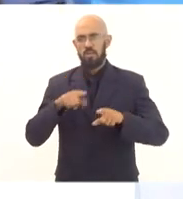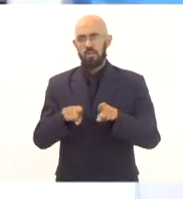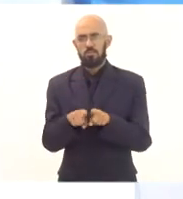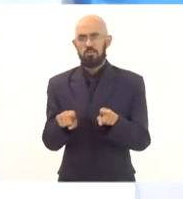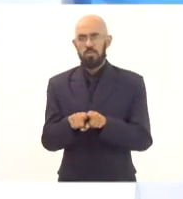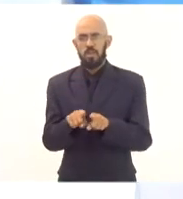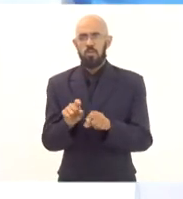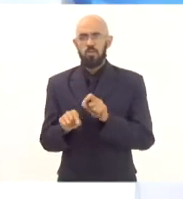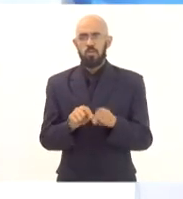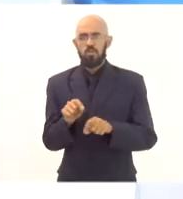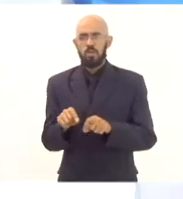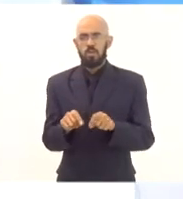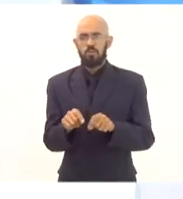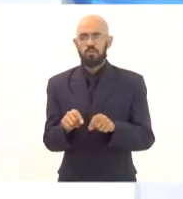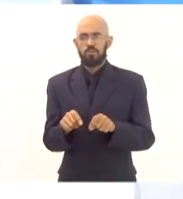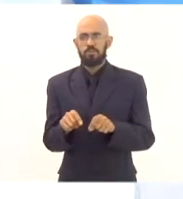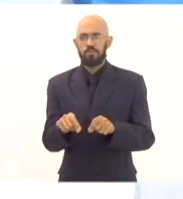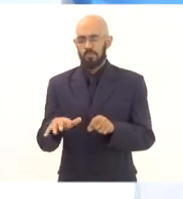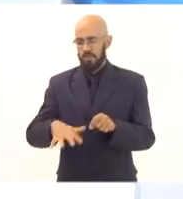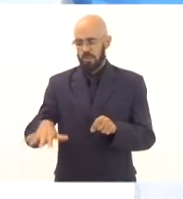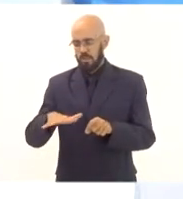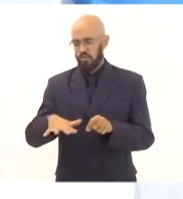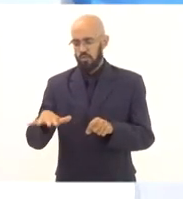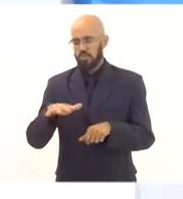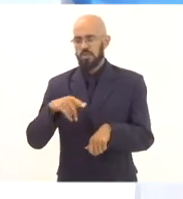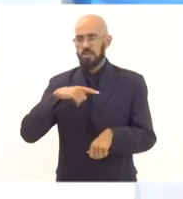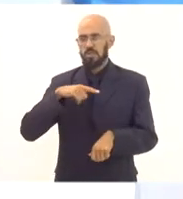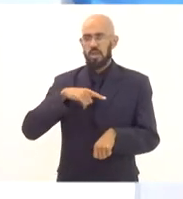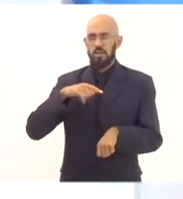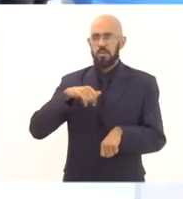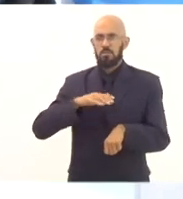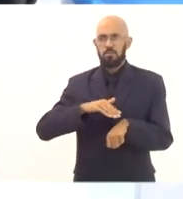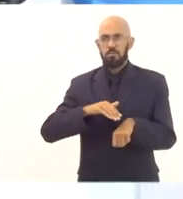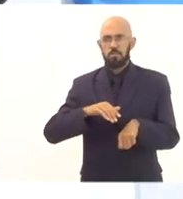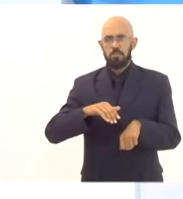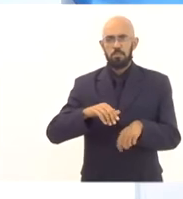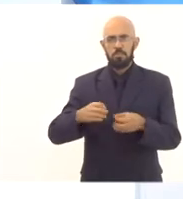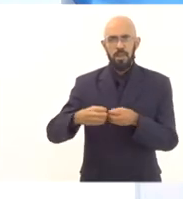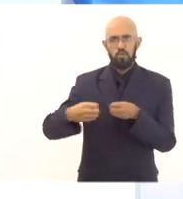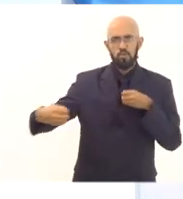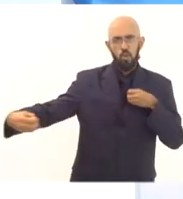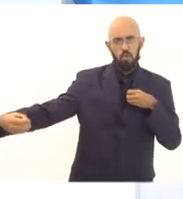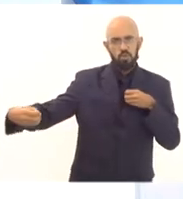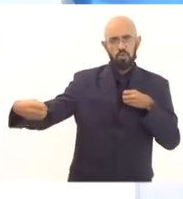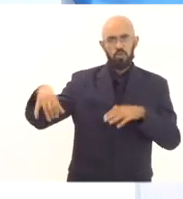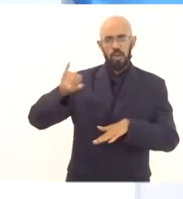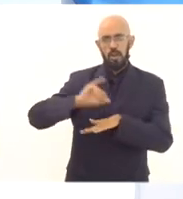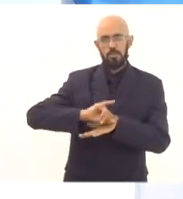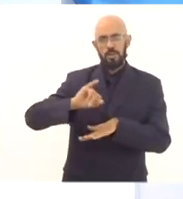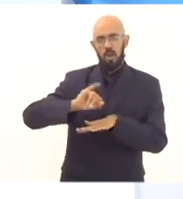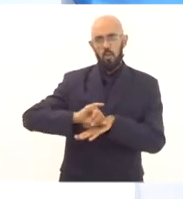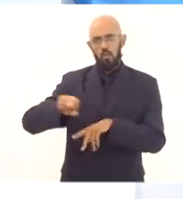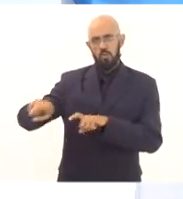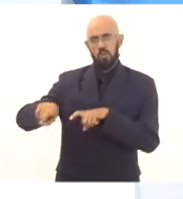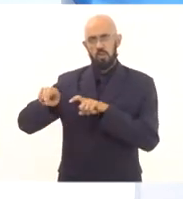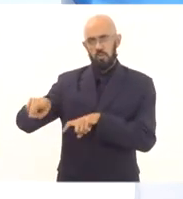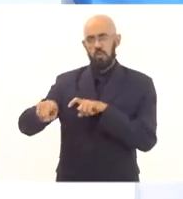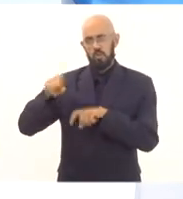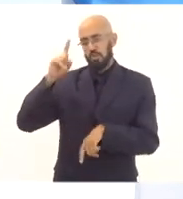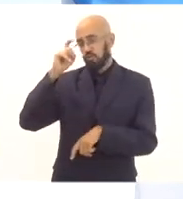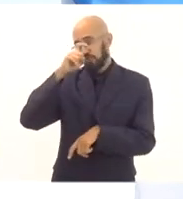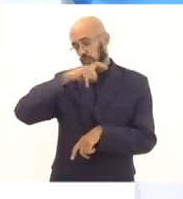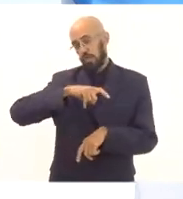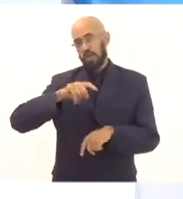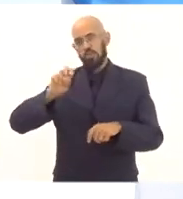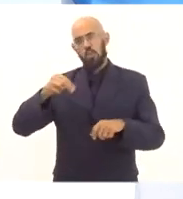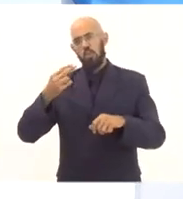especificamente das regiões mais distantes da capital a gente tem uma dificuldade de acesso seja